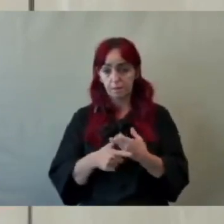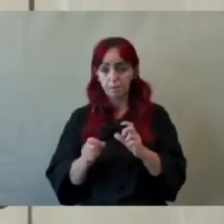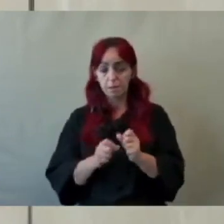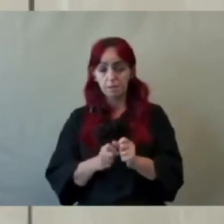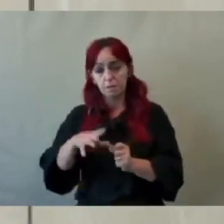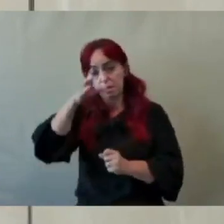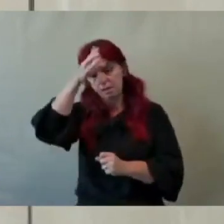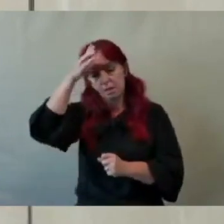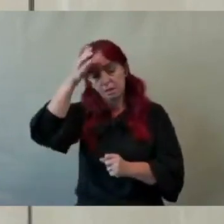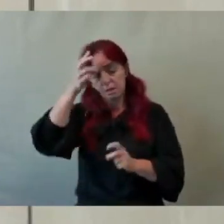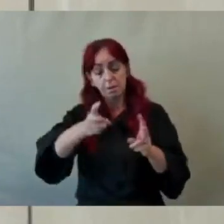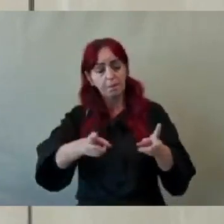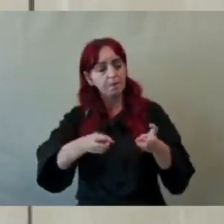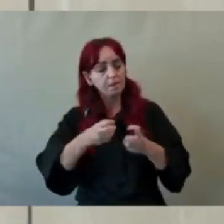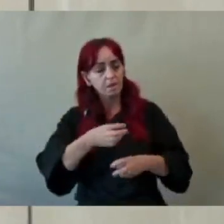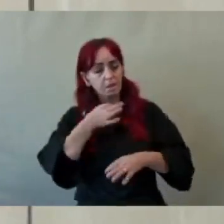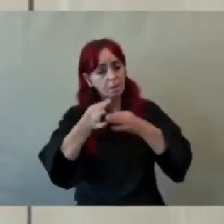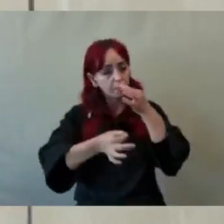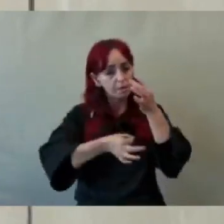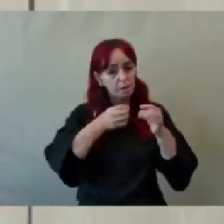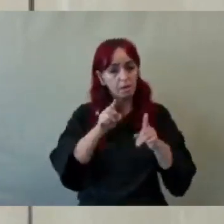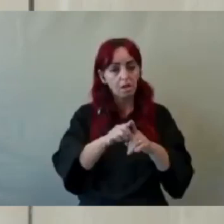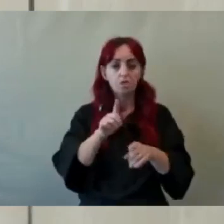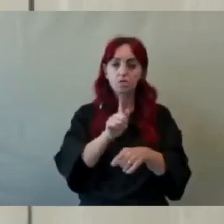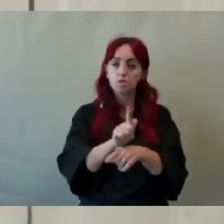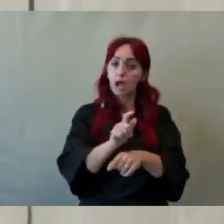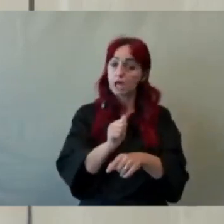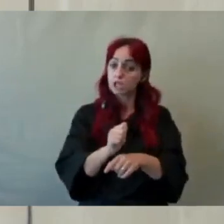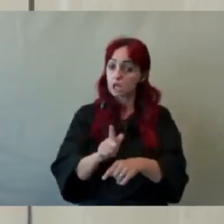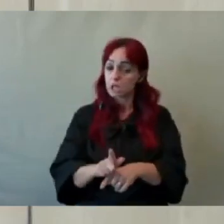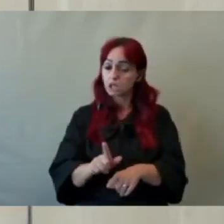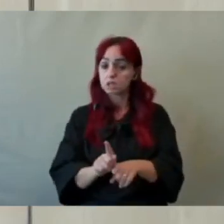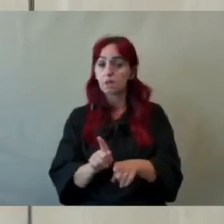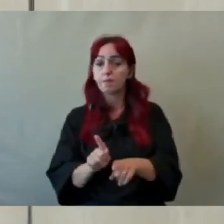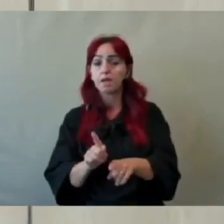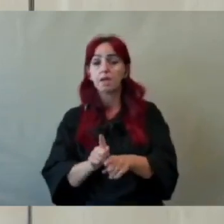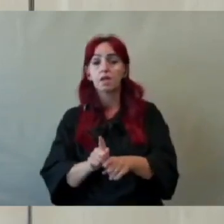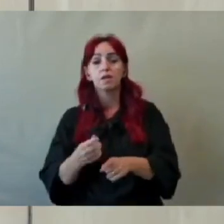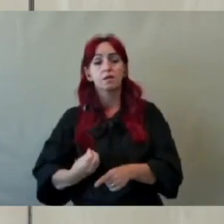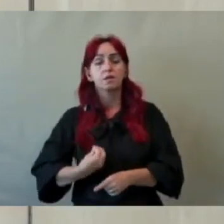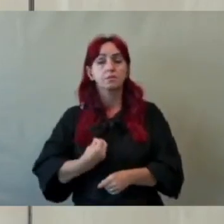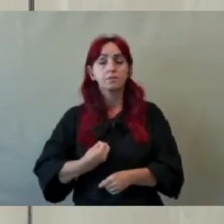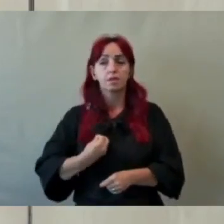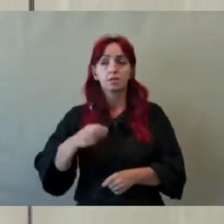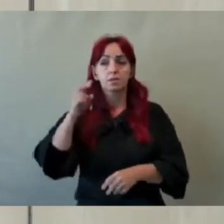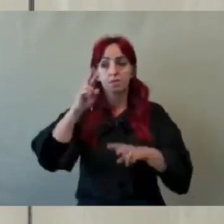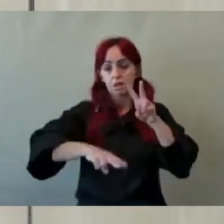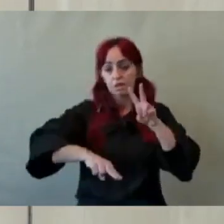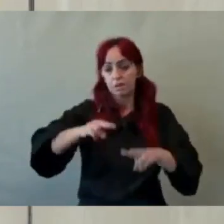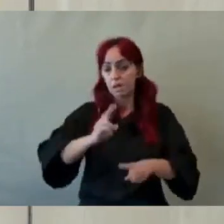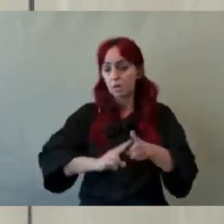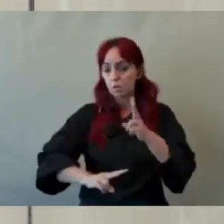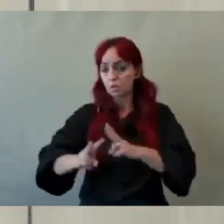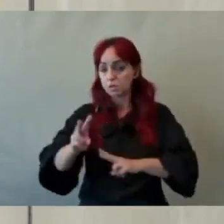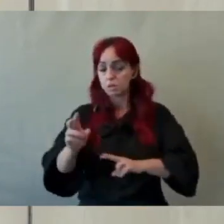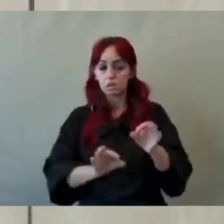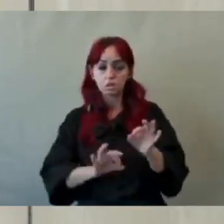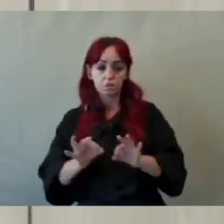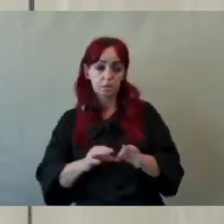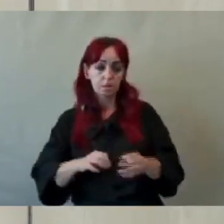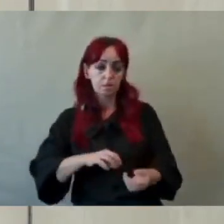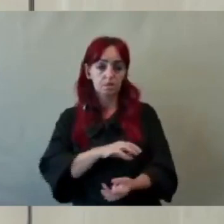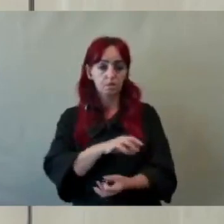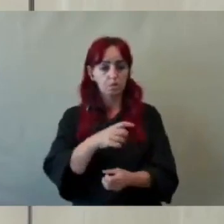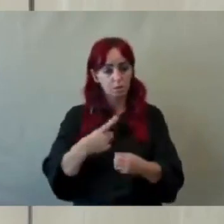escute esses agentes que também participam do processo de avaliação contínua do plano municipal, para que a próxima legislatura